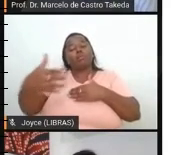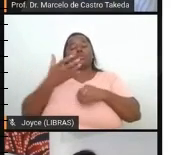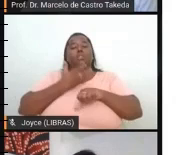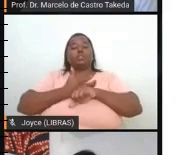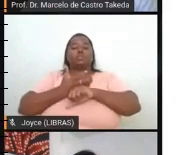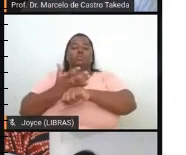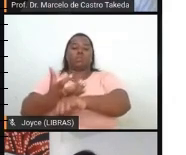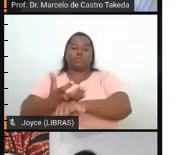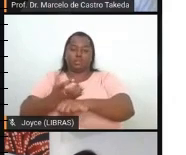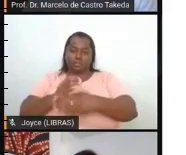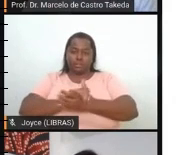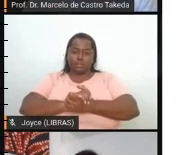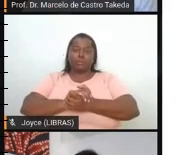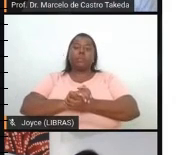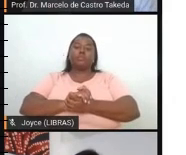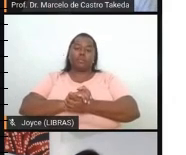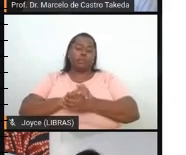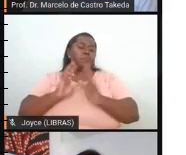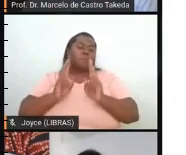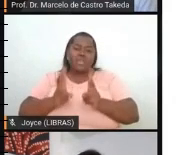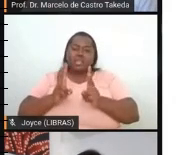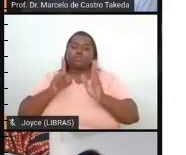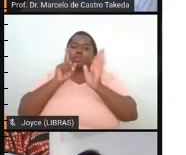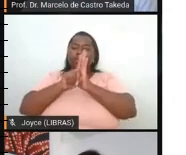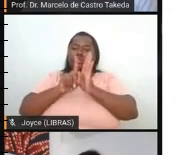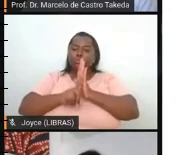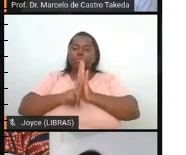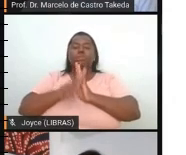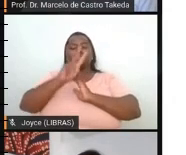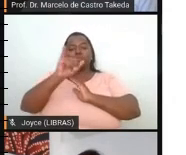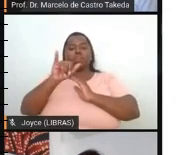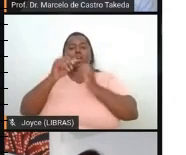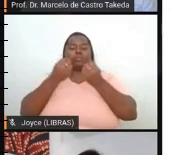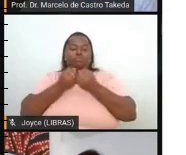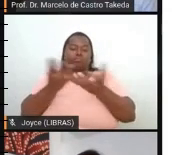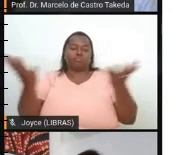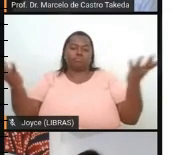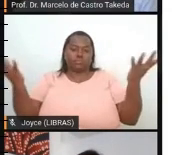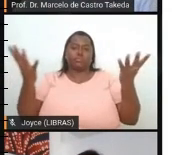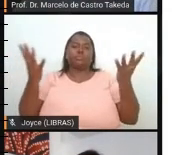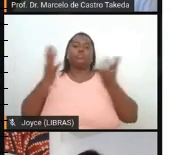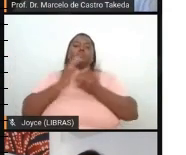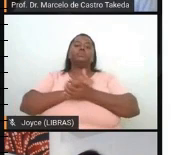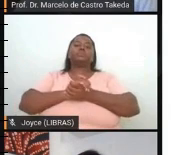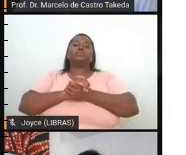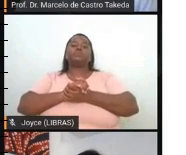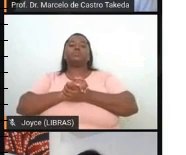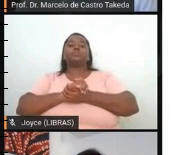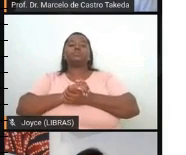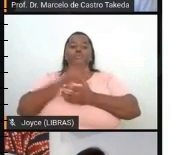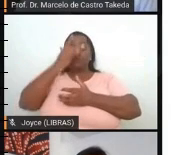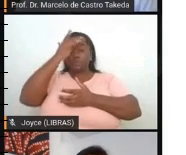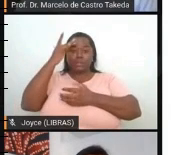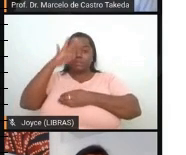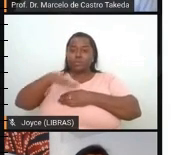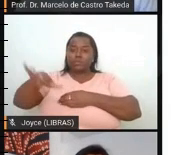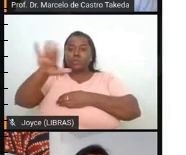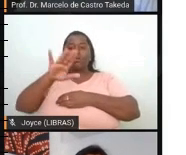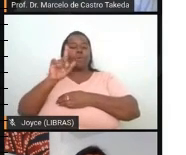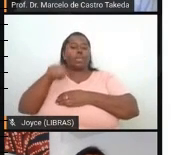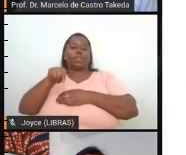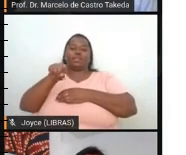do tempo, por mais que essas questões sejam disseminadas. Tá? Pessoal, era isso. Muito